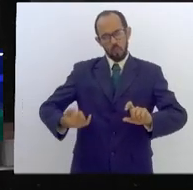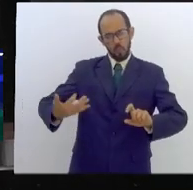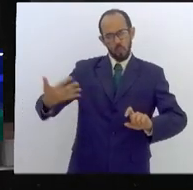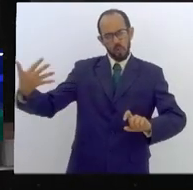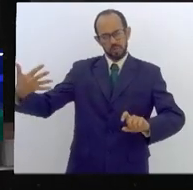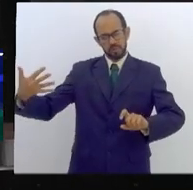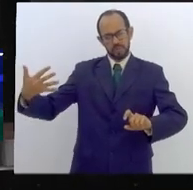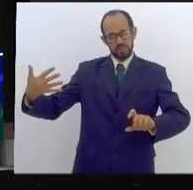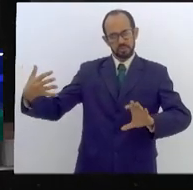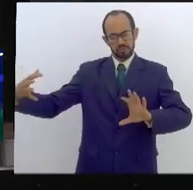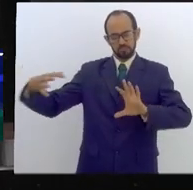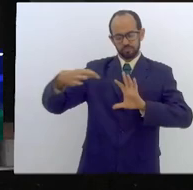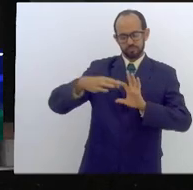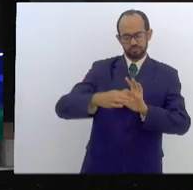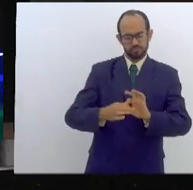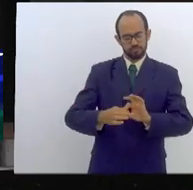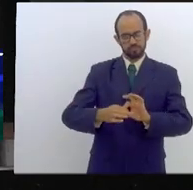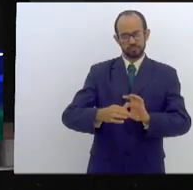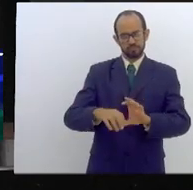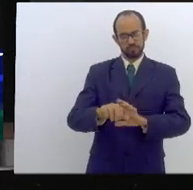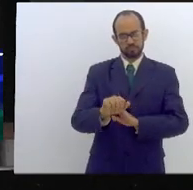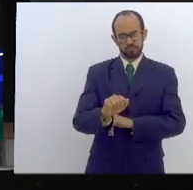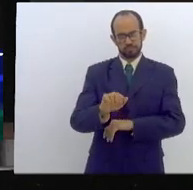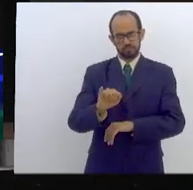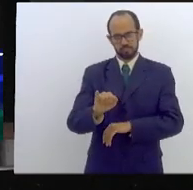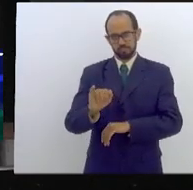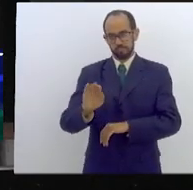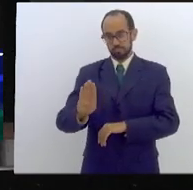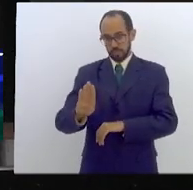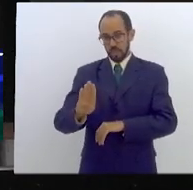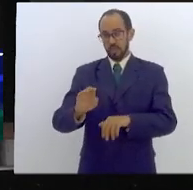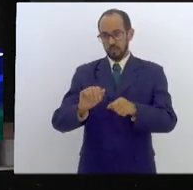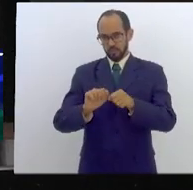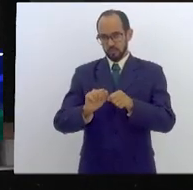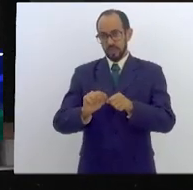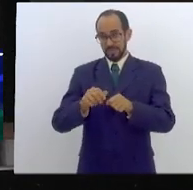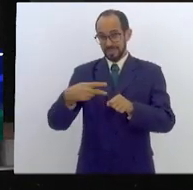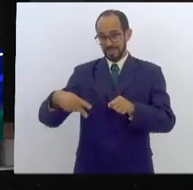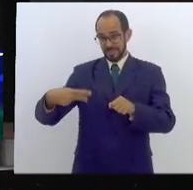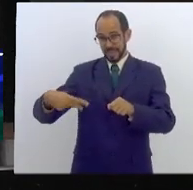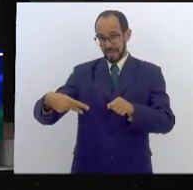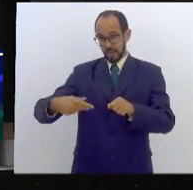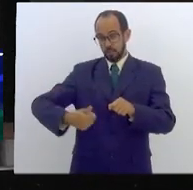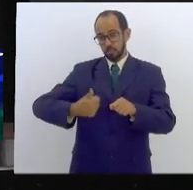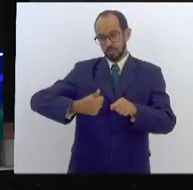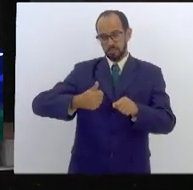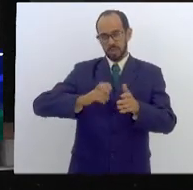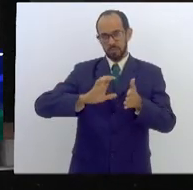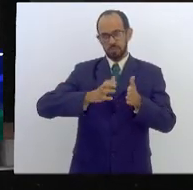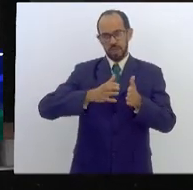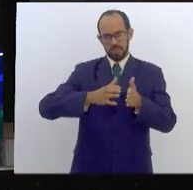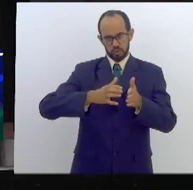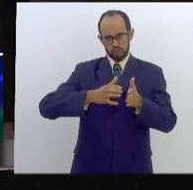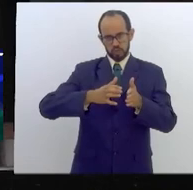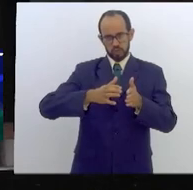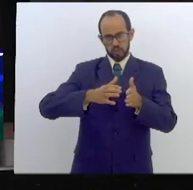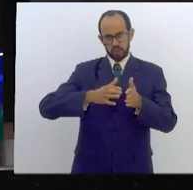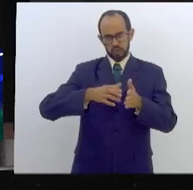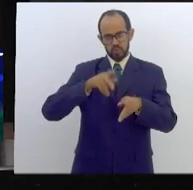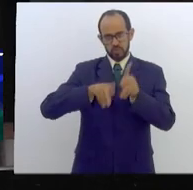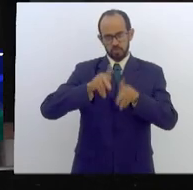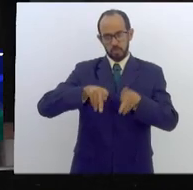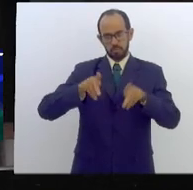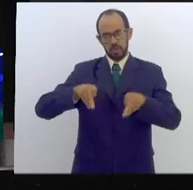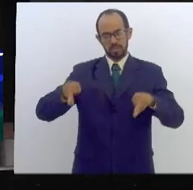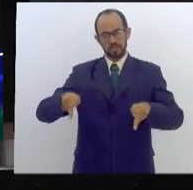AIB fez dela o primeiro partido político de massa organizado